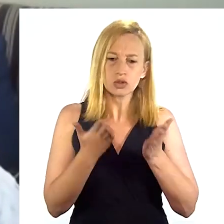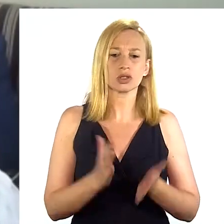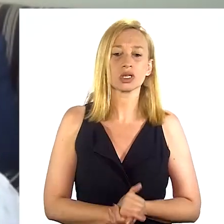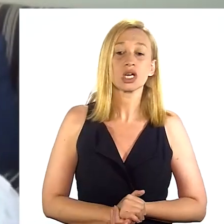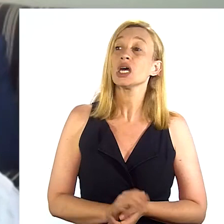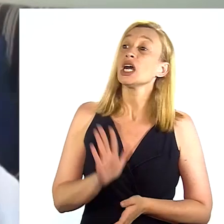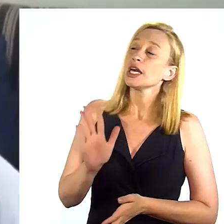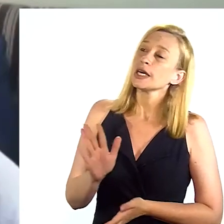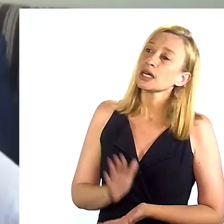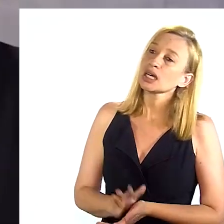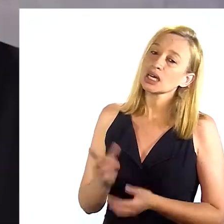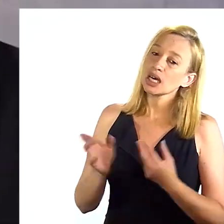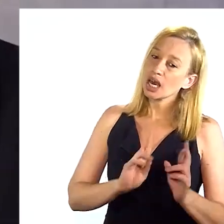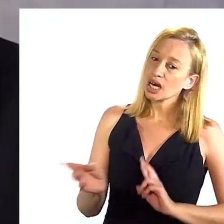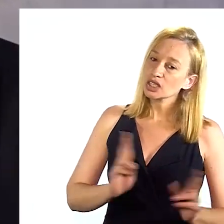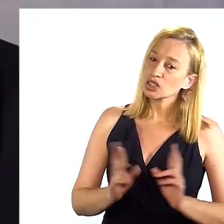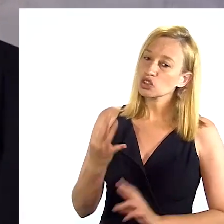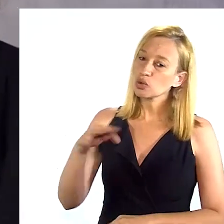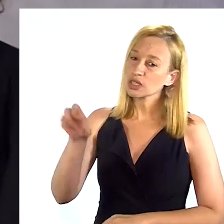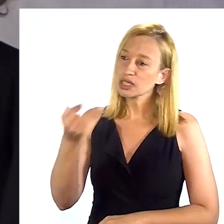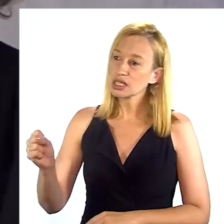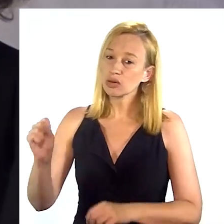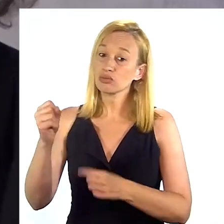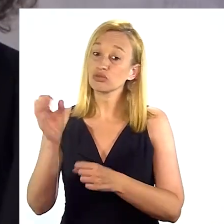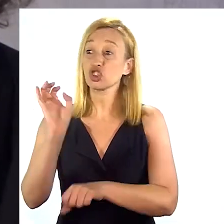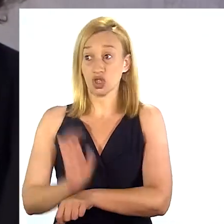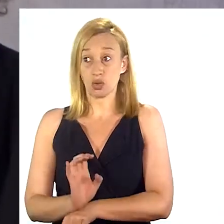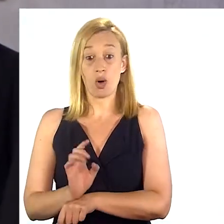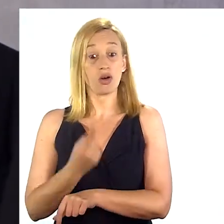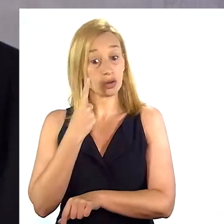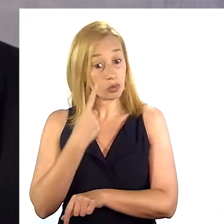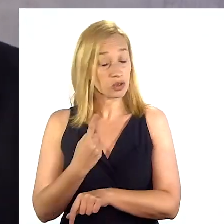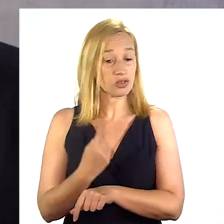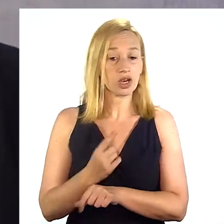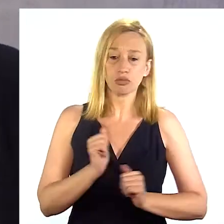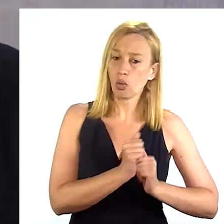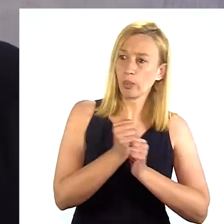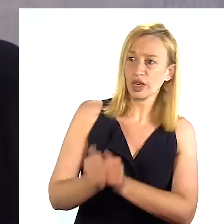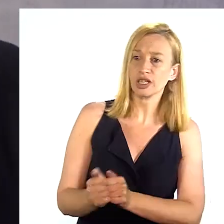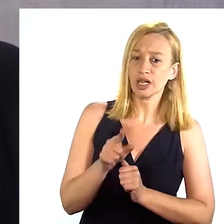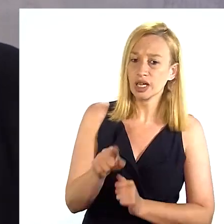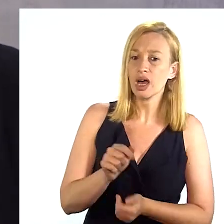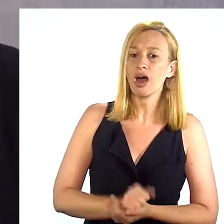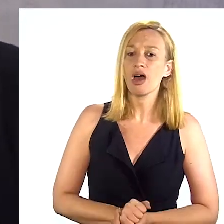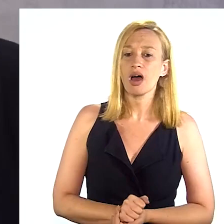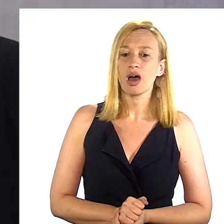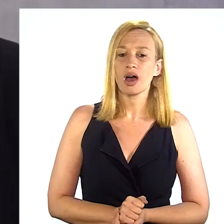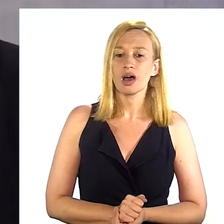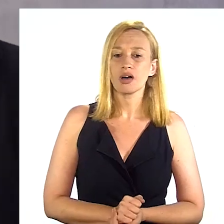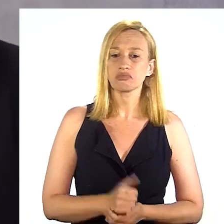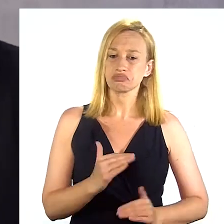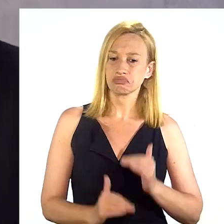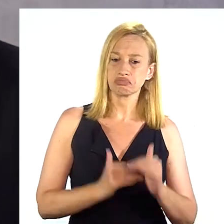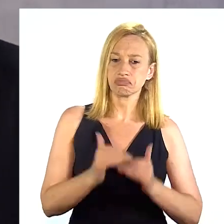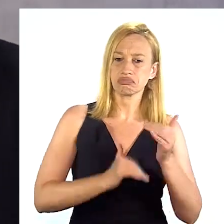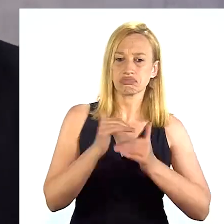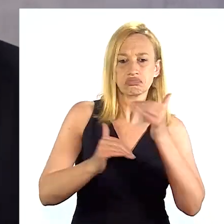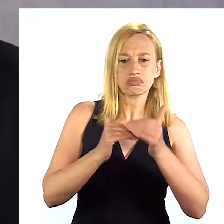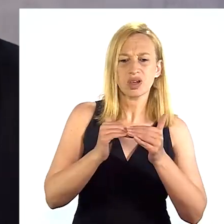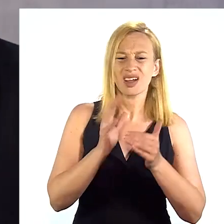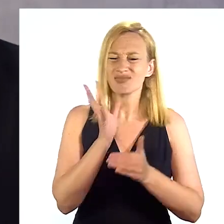com otimismo. Isso em relação às concessões estaduais, né? A gente vinha acompanhando aí